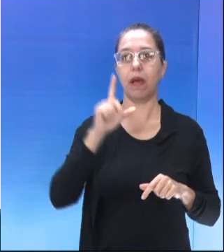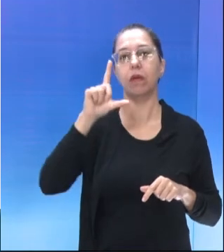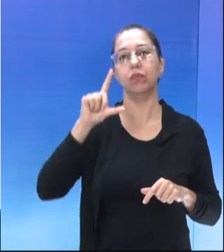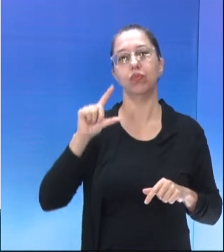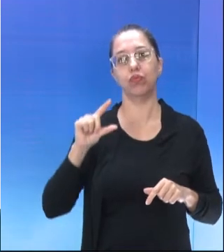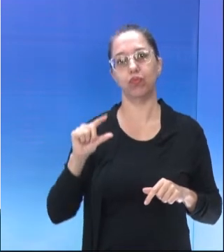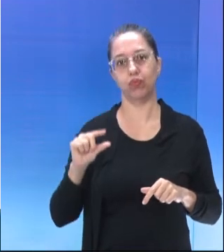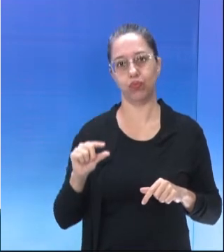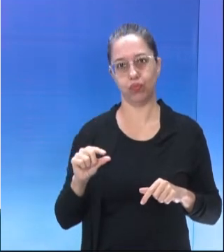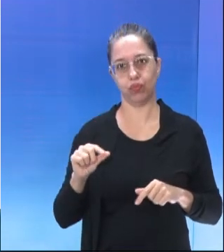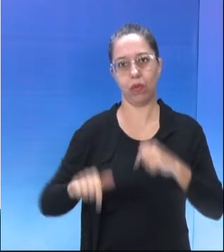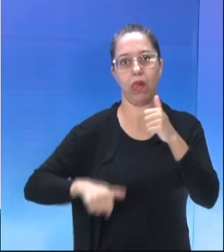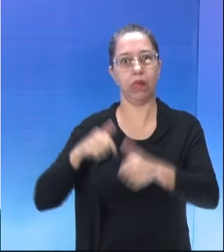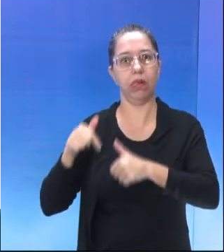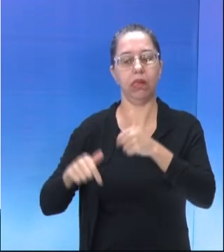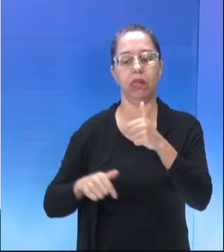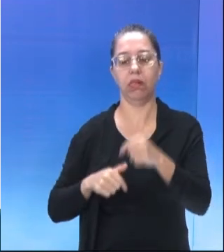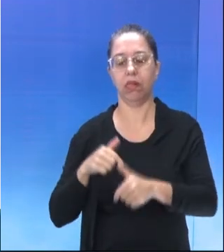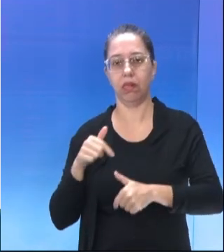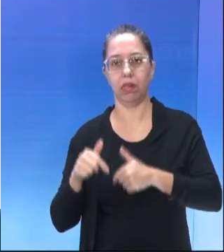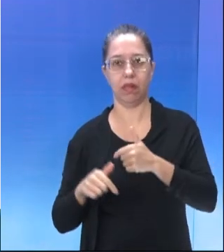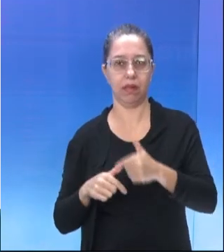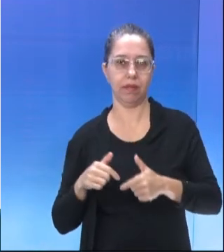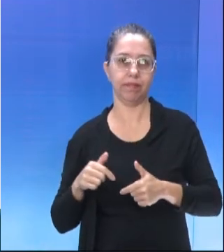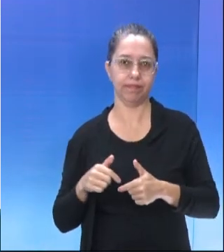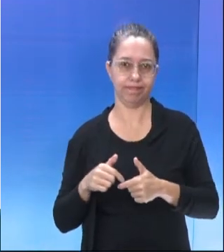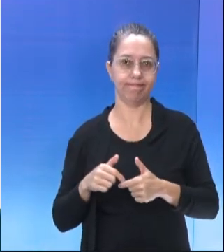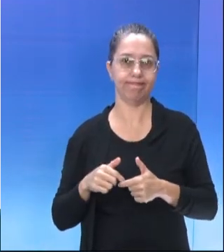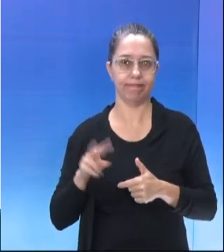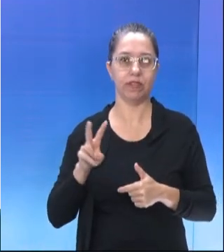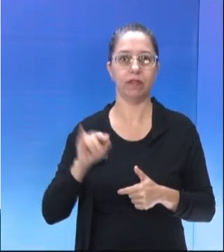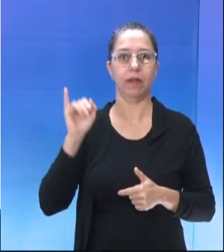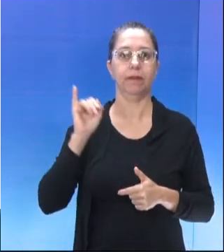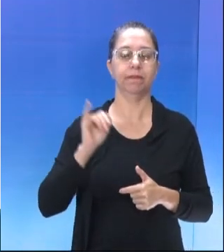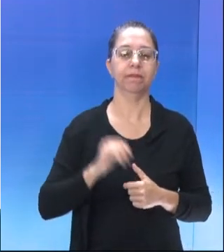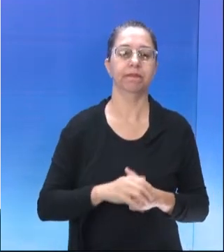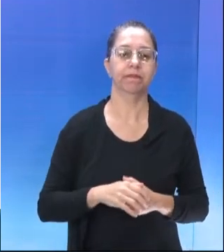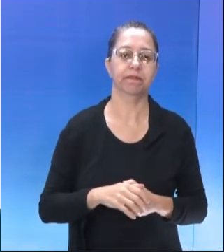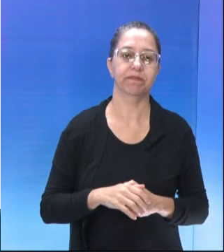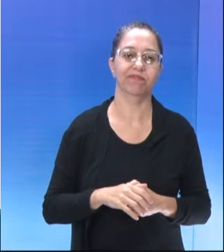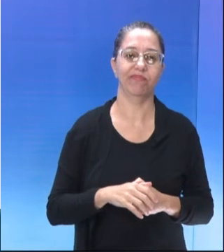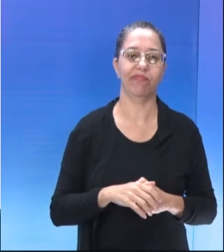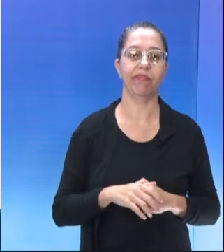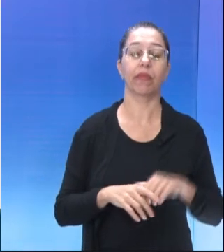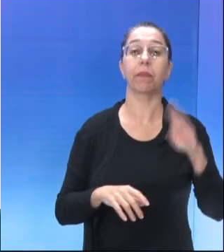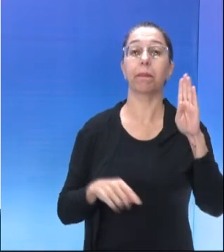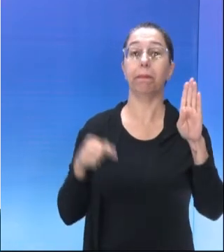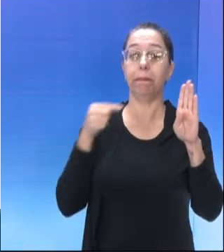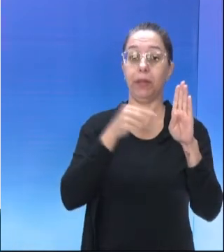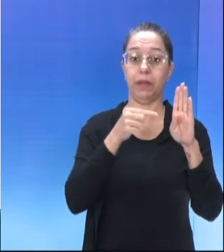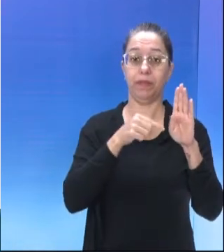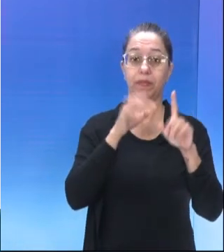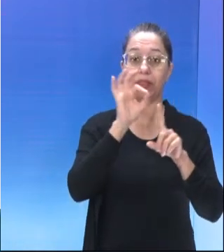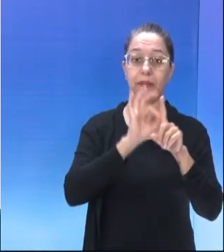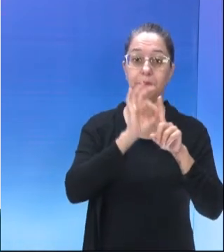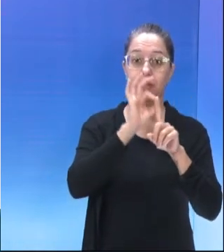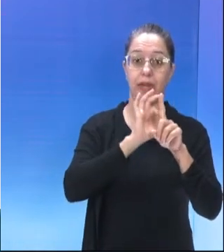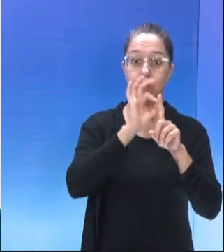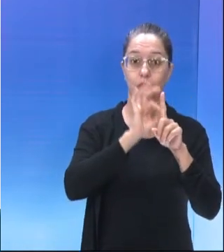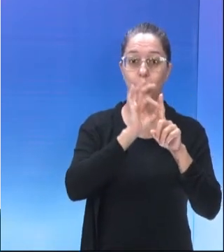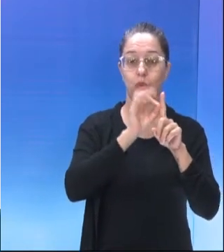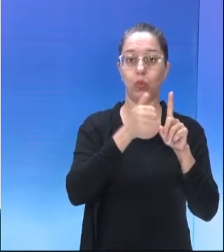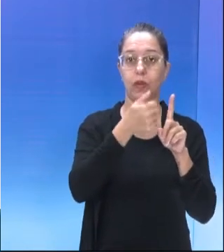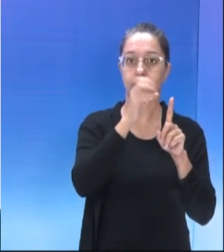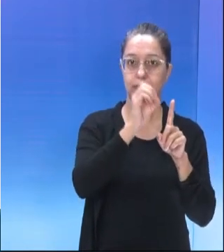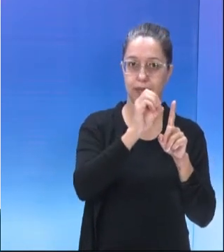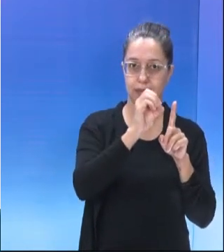acontece? Diminui a atividade enzimática. Vai diminuir totalmente, tá? Letra B.